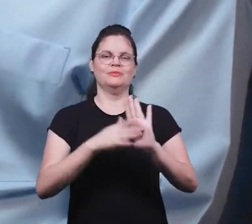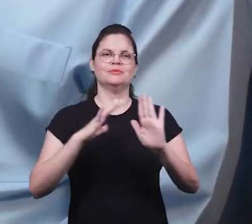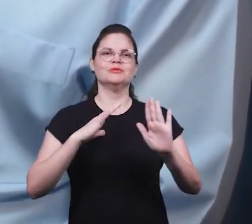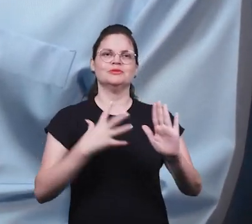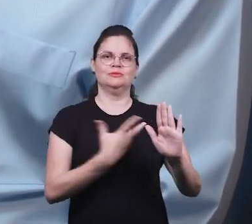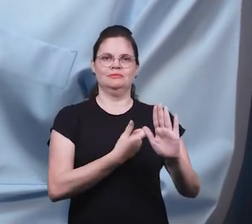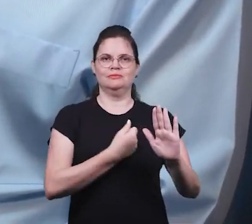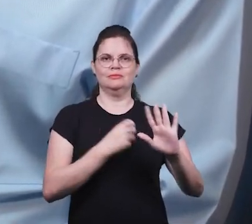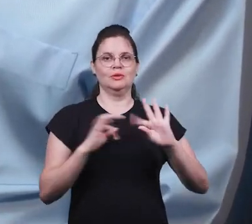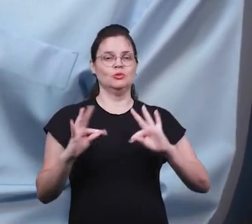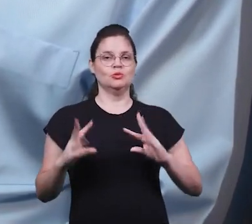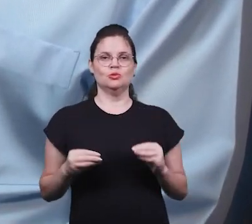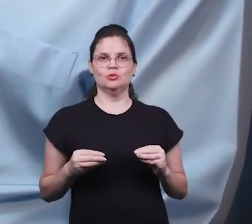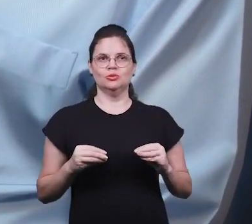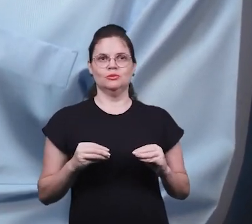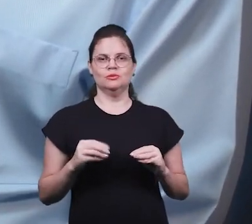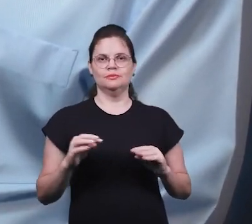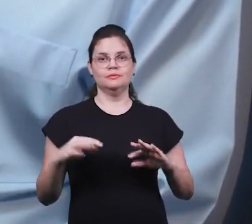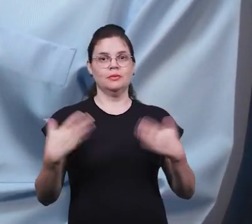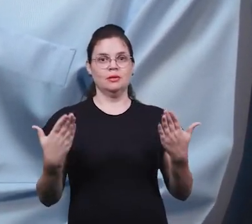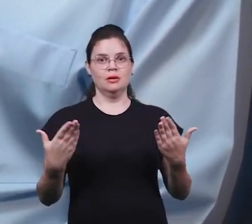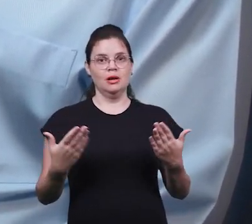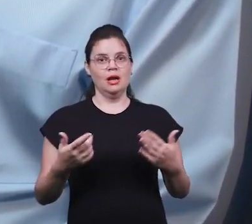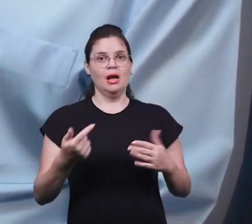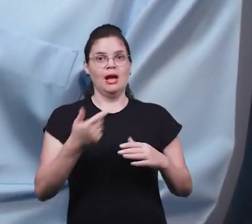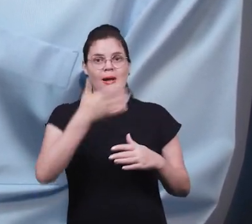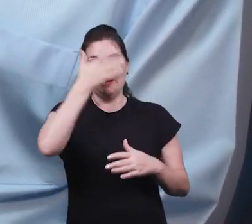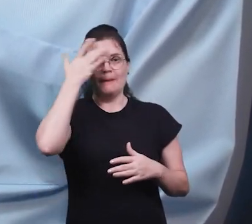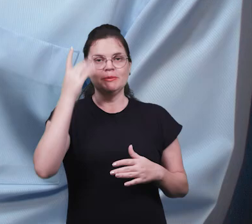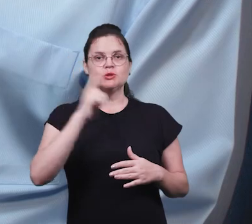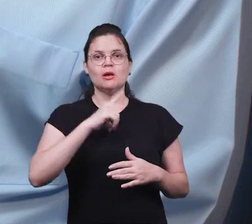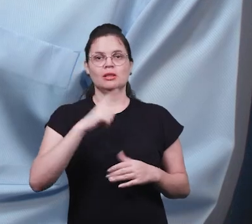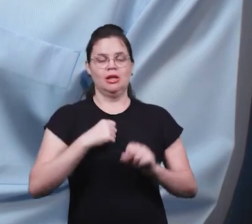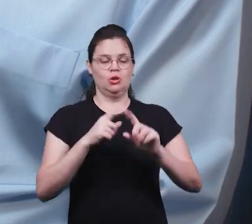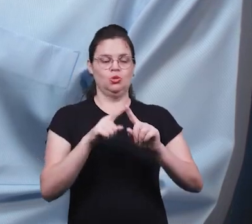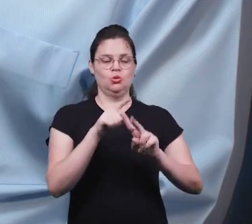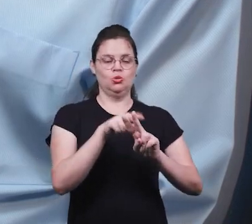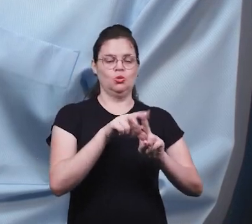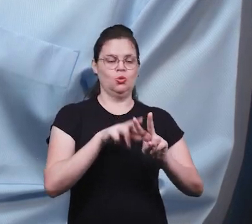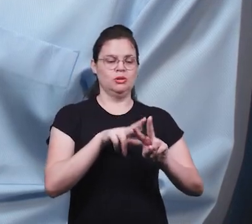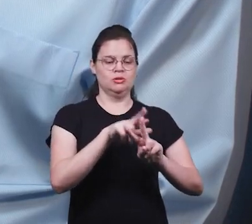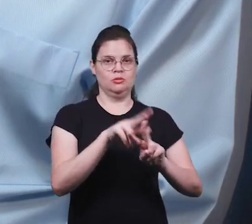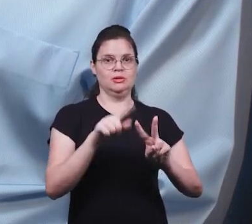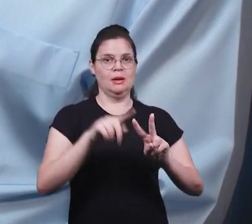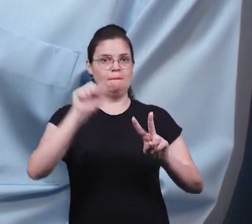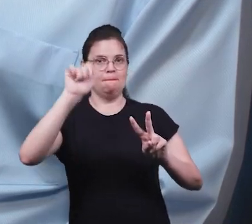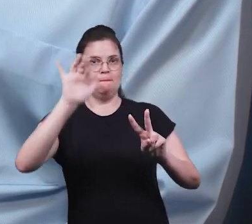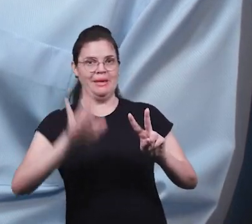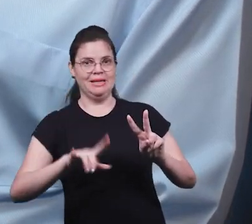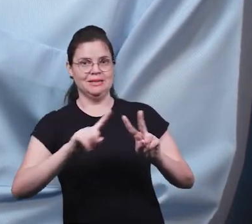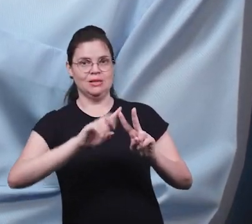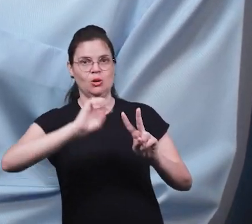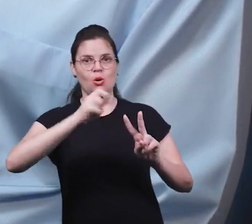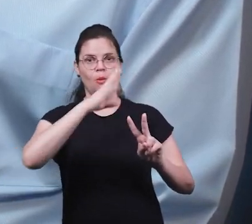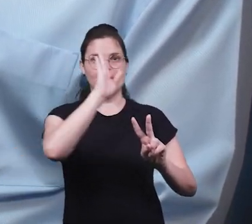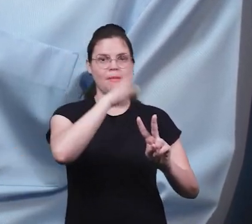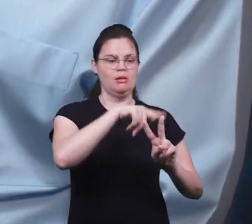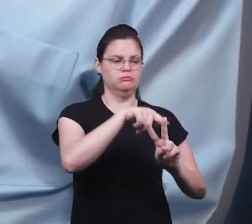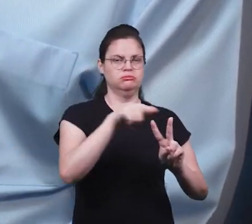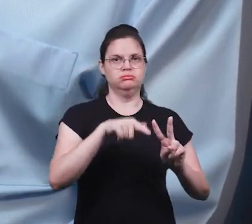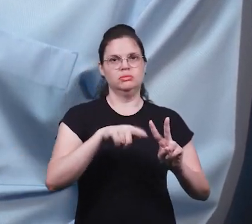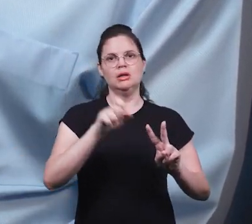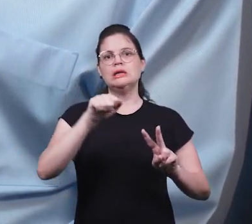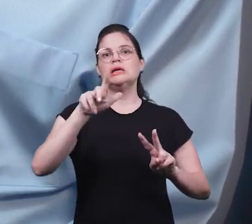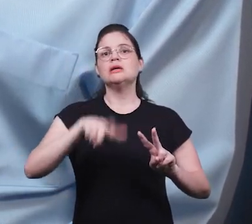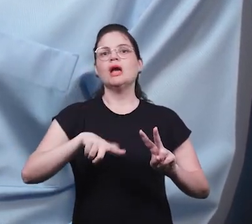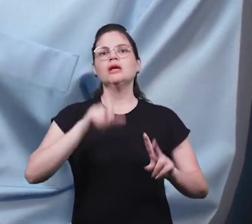que está diante do homem a bênção e a maldição. A escolha é do homem. Já estava lá no Éden. O homem pôde fazer a escolha.